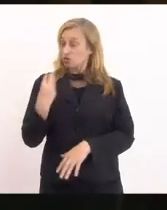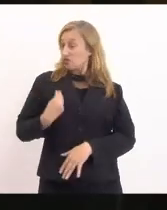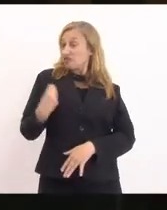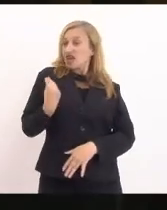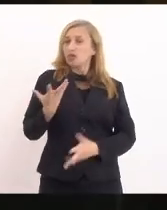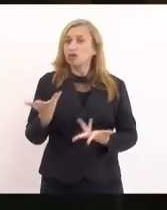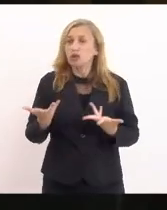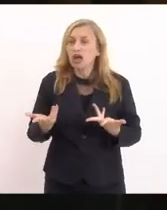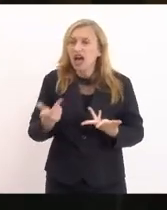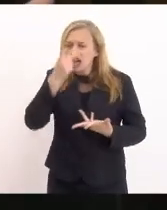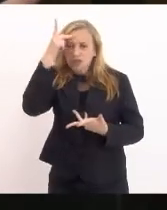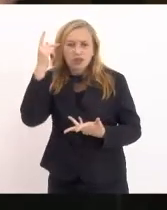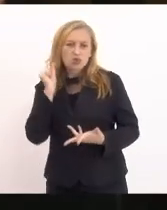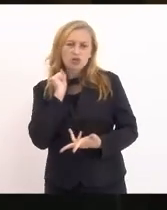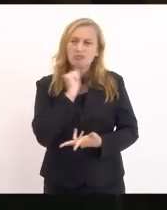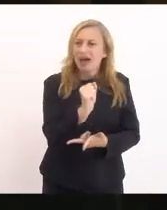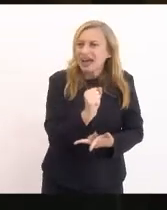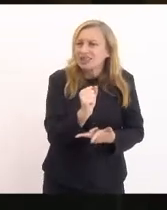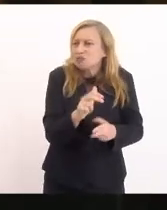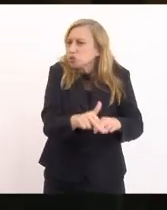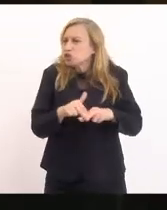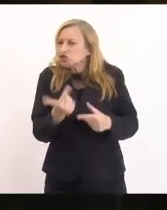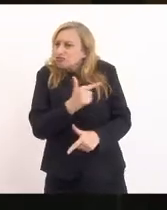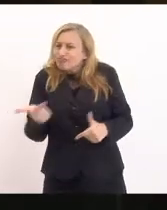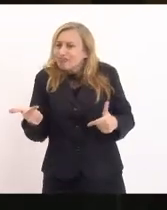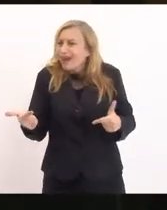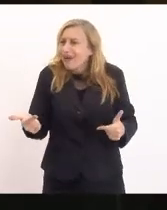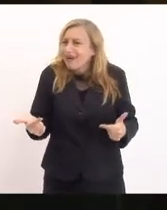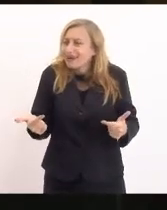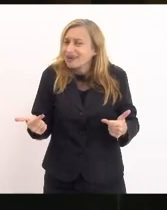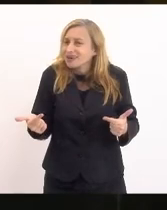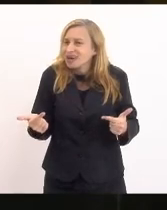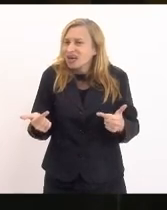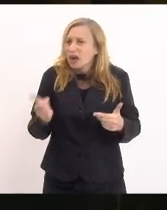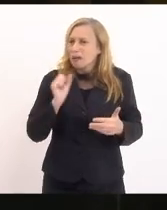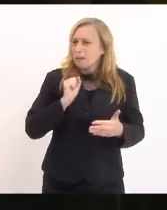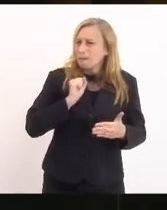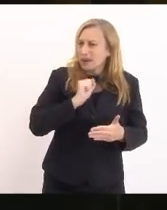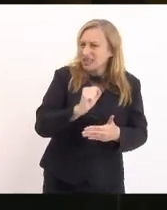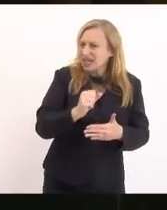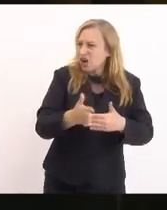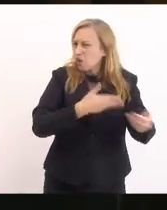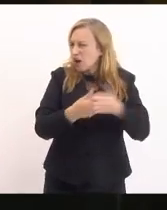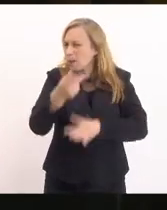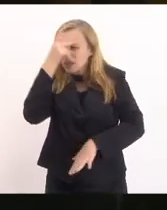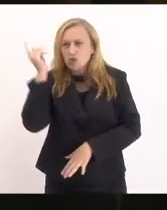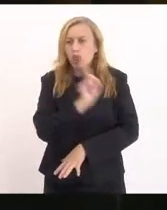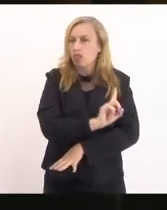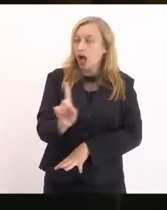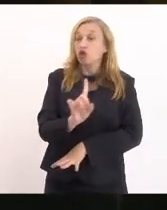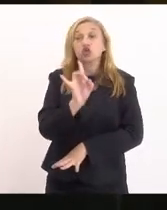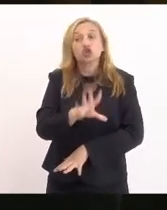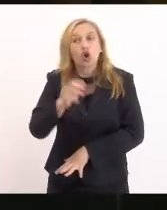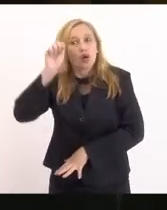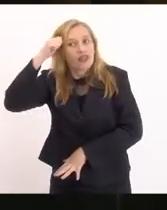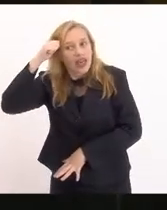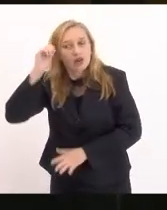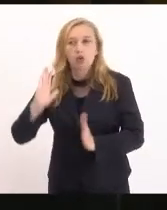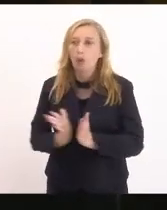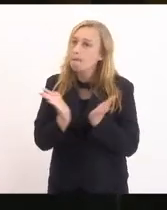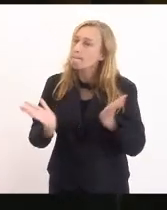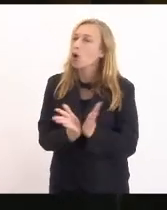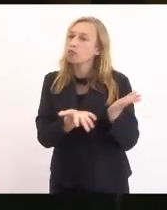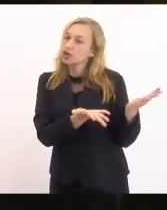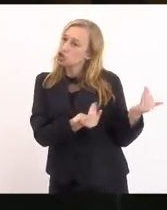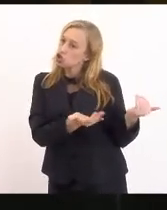que as pessoas matam por qualquer razão, mas não matam qualquer um, não. Matam por qualquer razão, sobretudo negros, pobres,